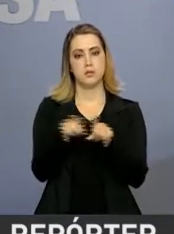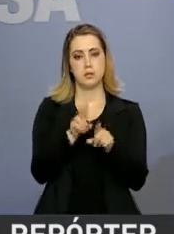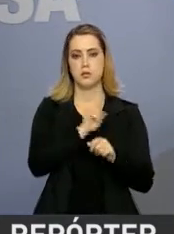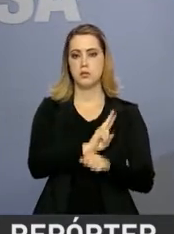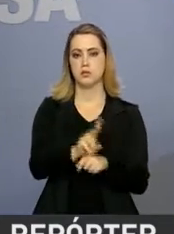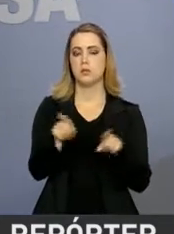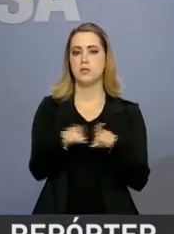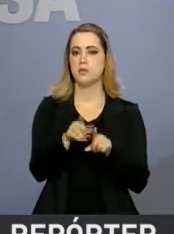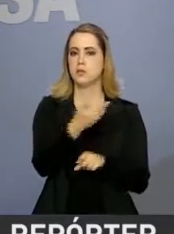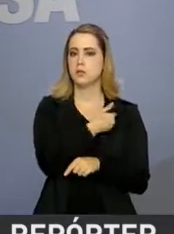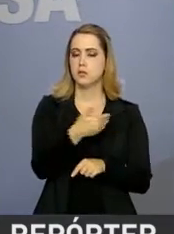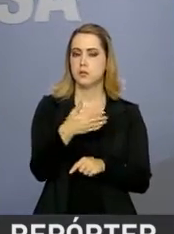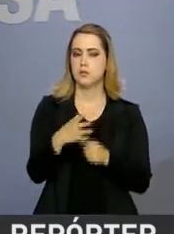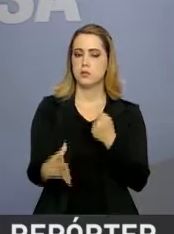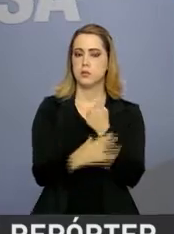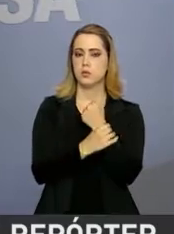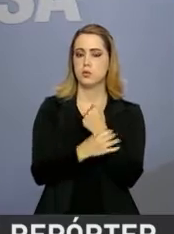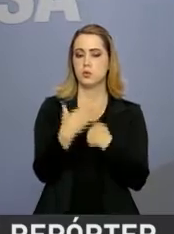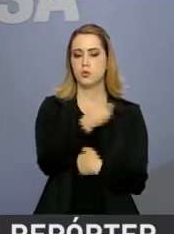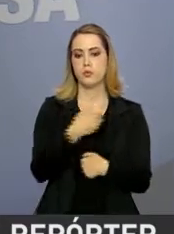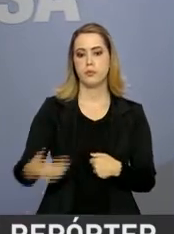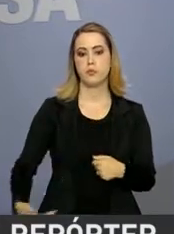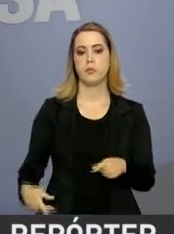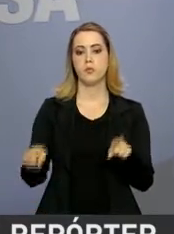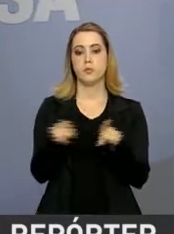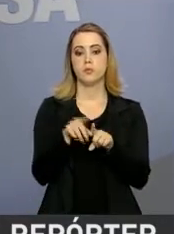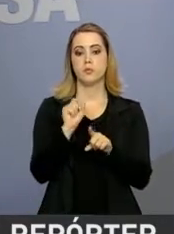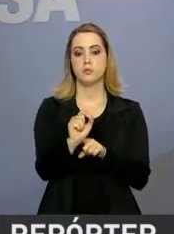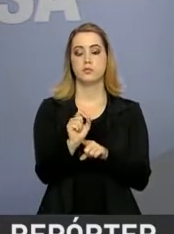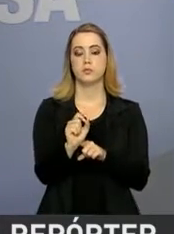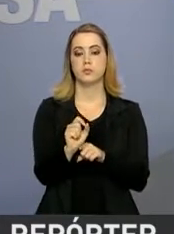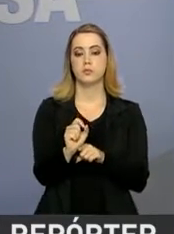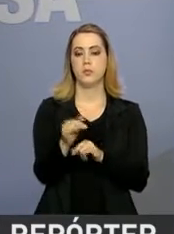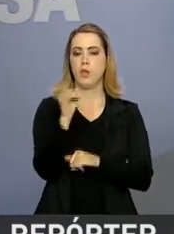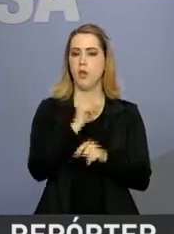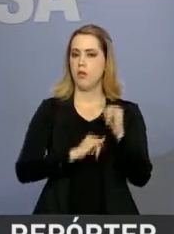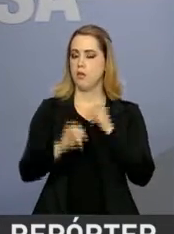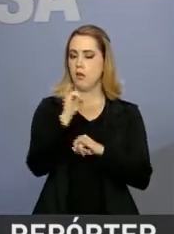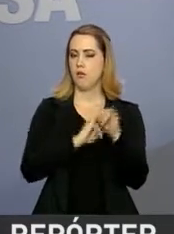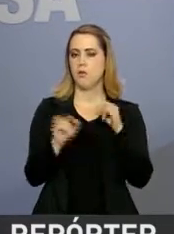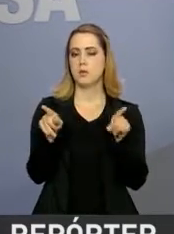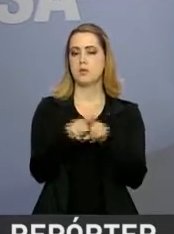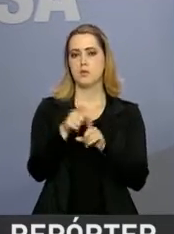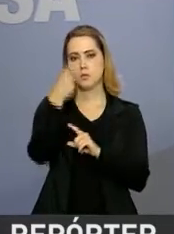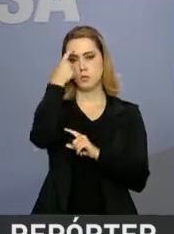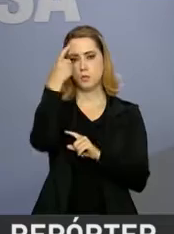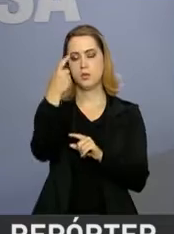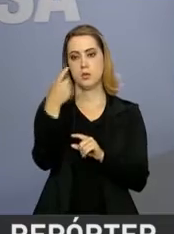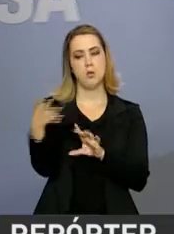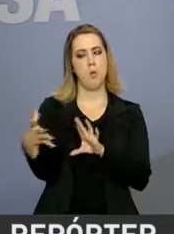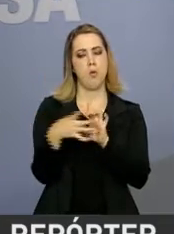pública e as forças que integram o que seria a informação e inteligência, a integração,